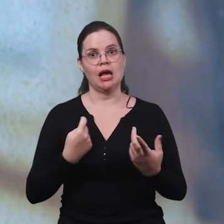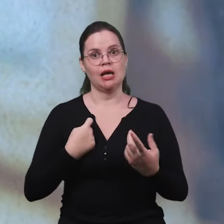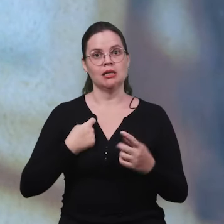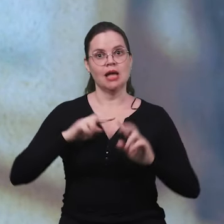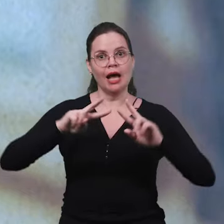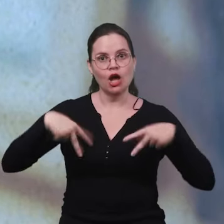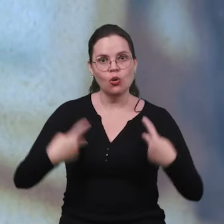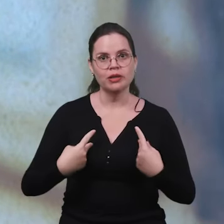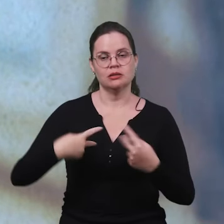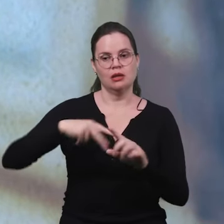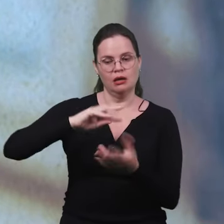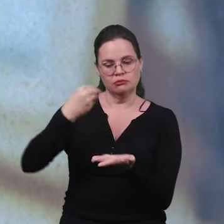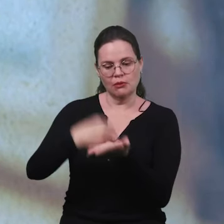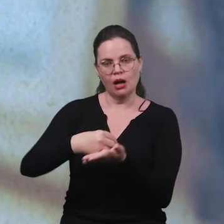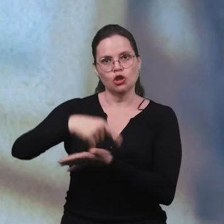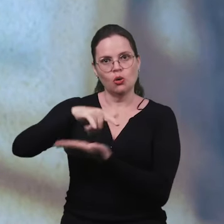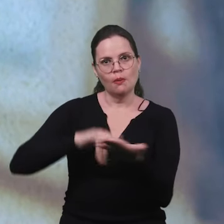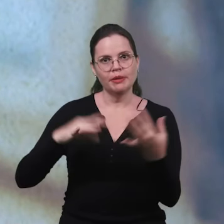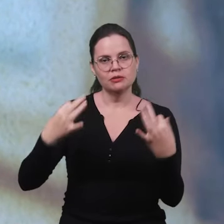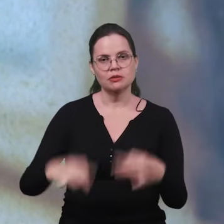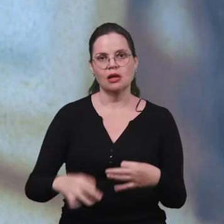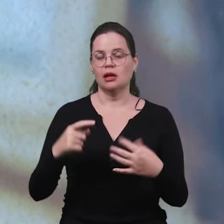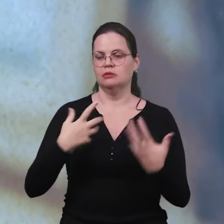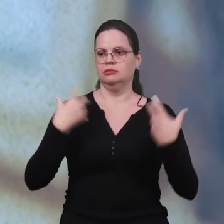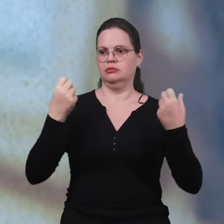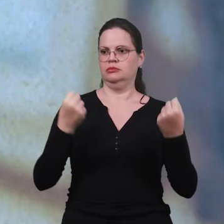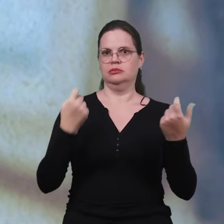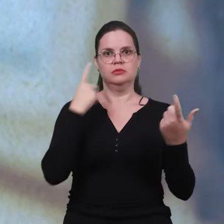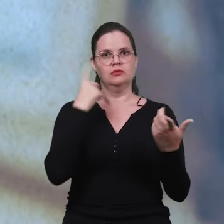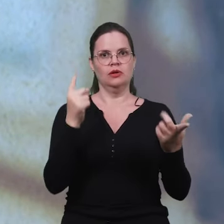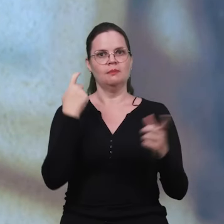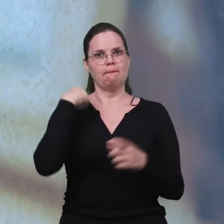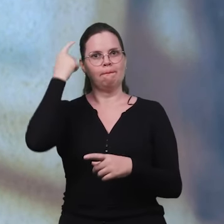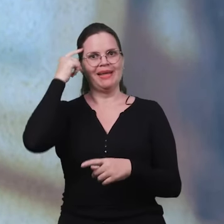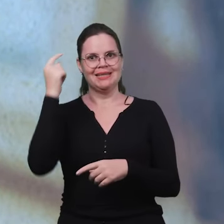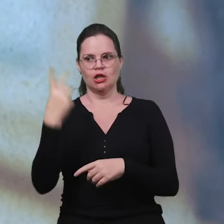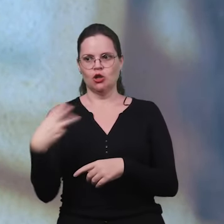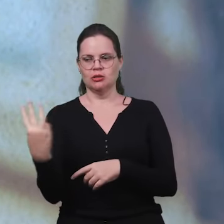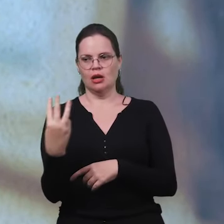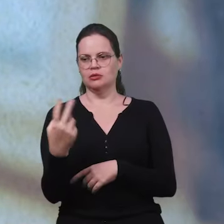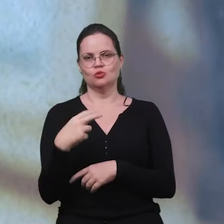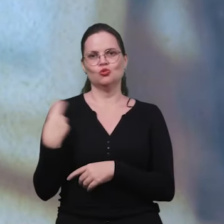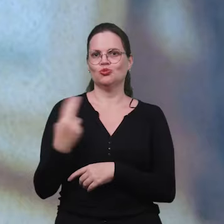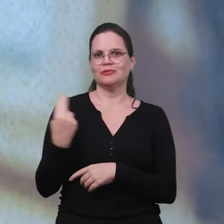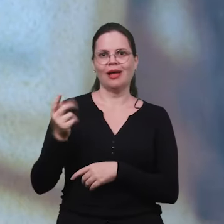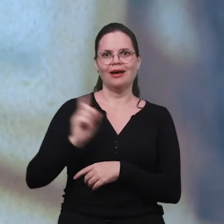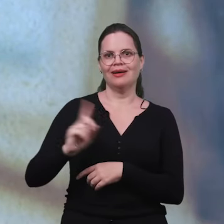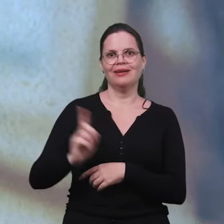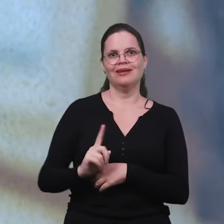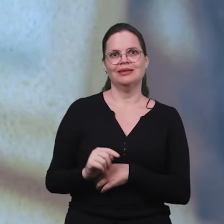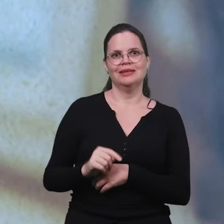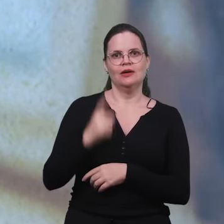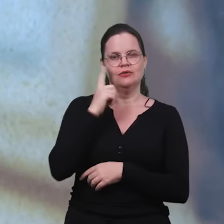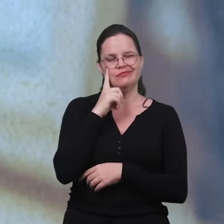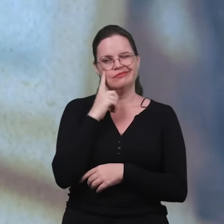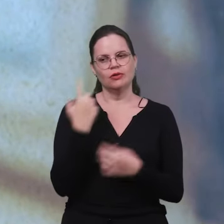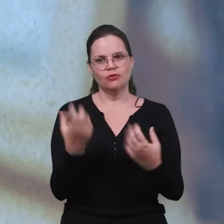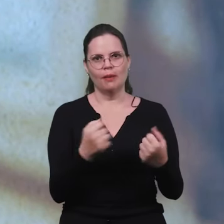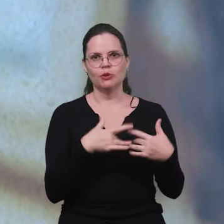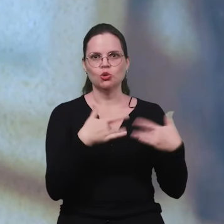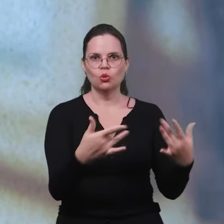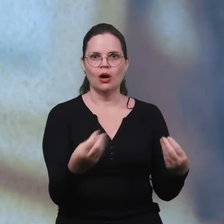ficaram assim, surpresos ao descobrir ali que aquilo que eles haviam pensado não se aplicava para eles. Então, vou fazer uma